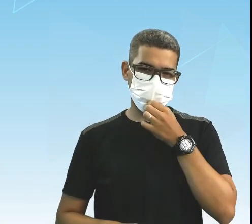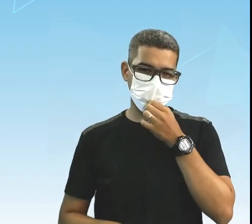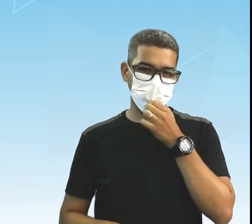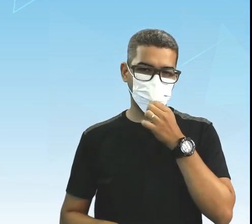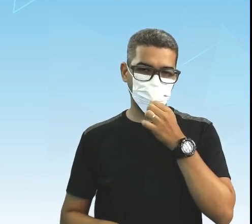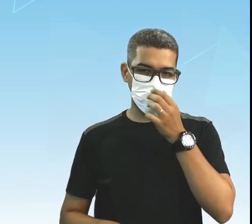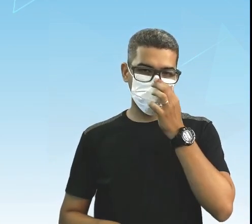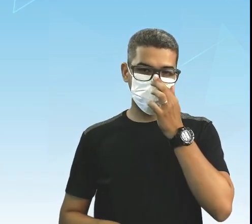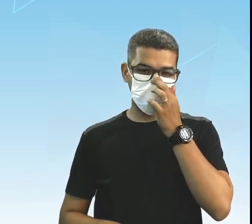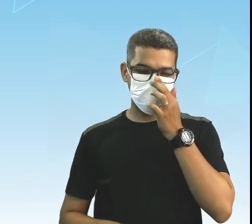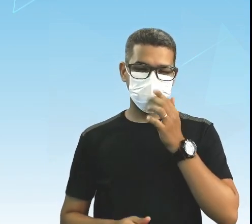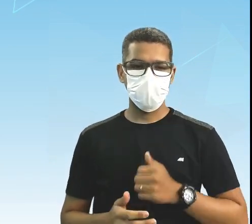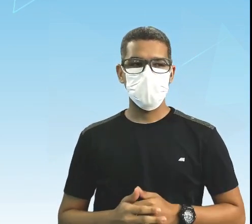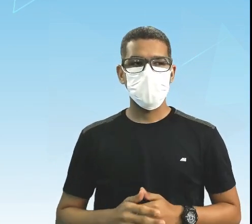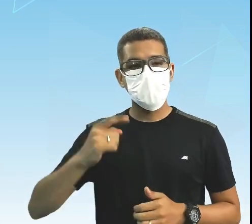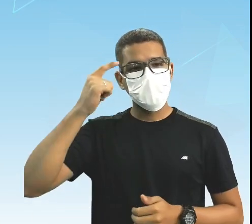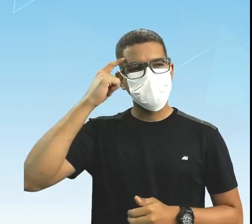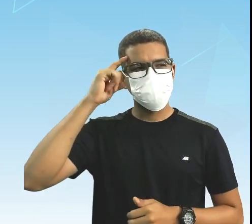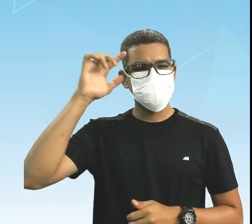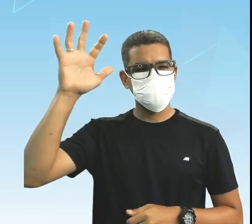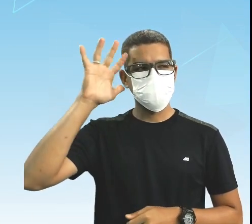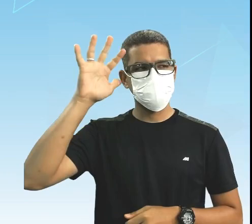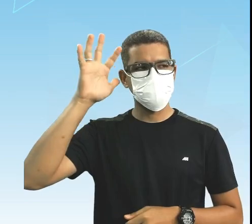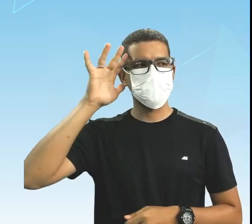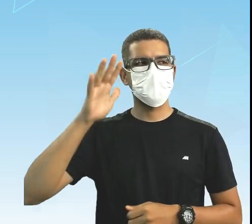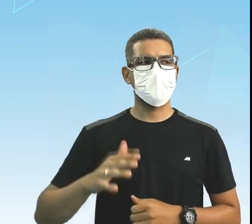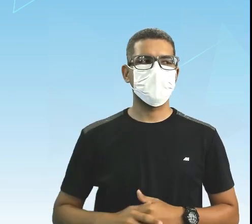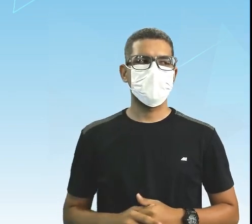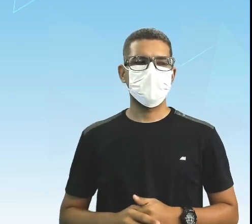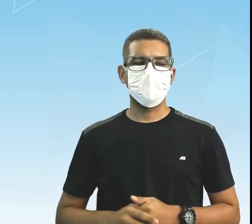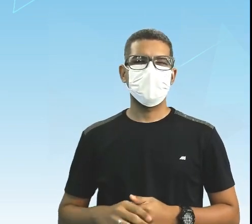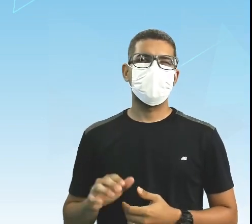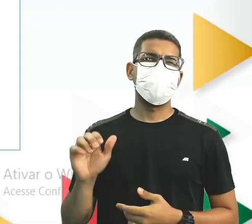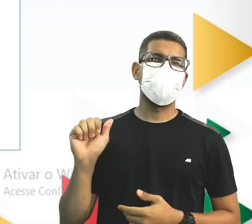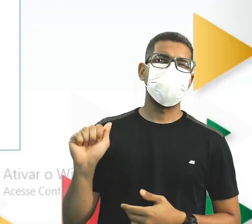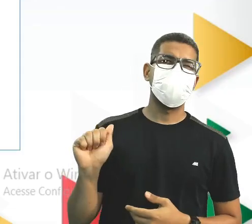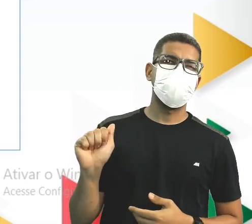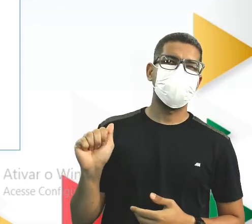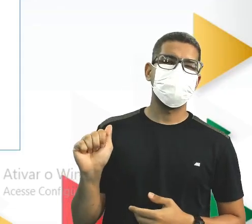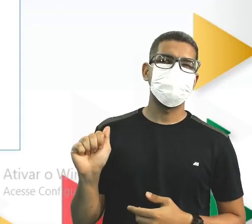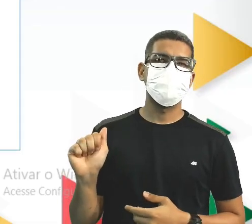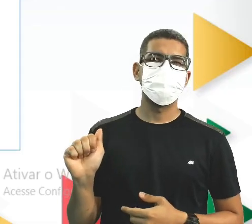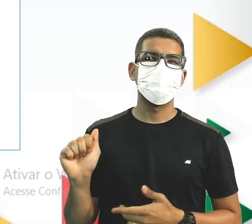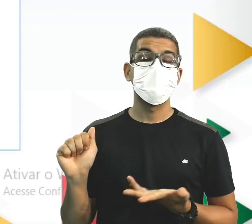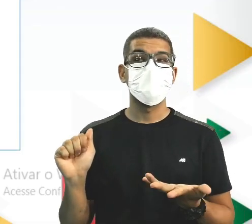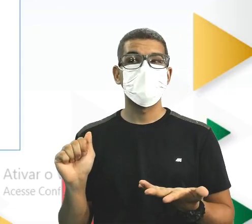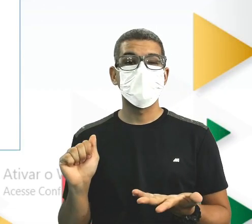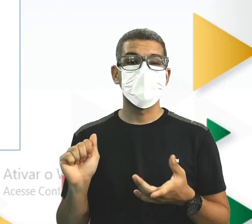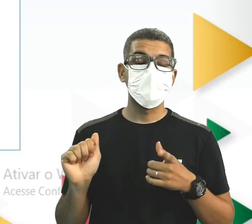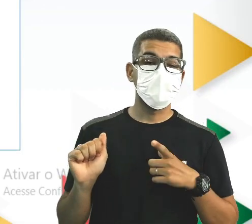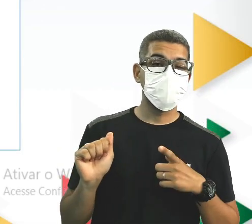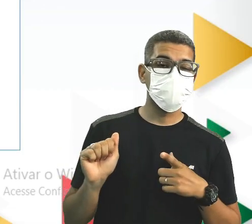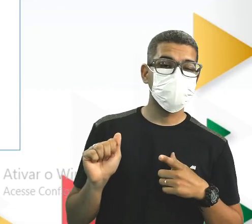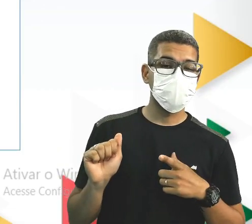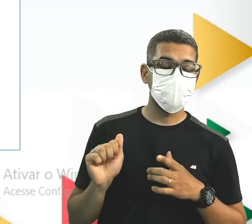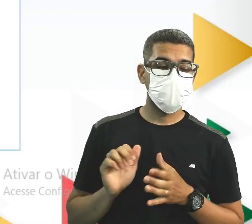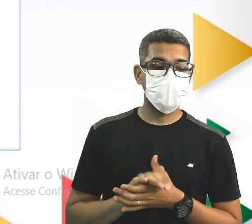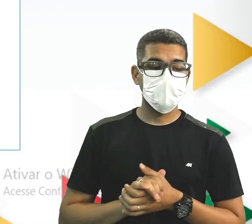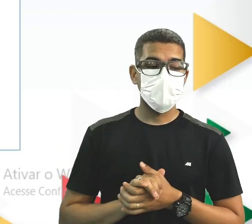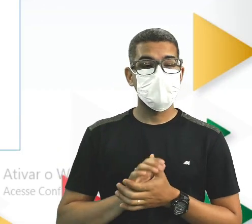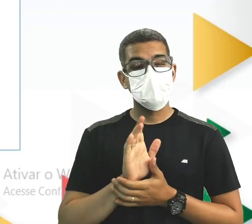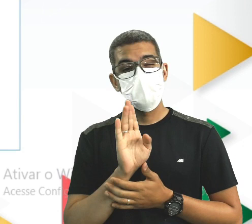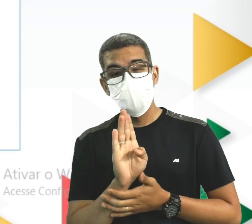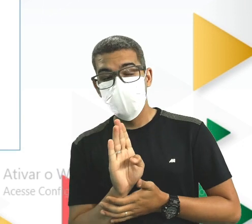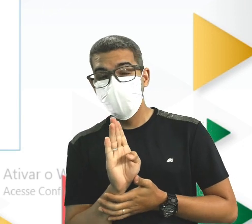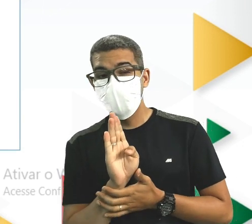cidadania? Vamos pensar um pouco. Bom, letrinha A, indivíduo encontra a responsabilidade pela sua condição de Estado e tal.